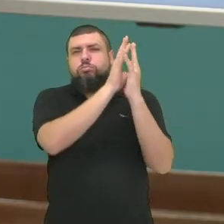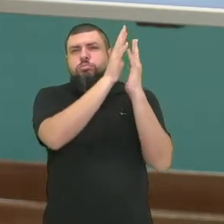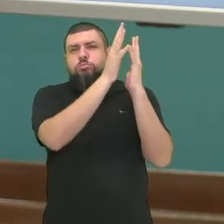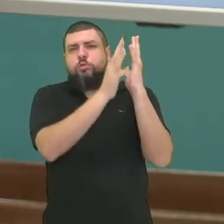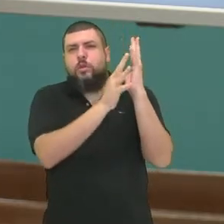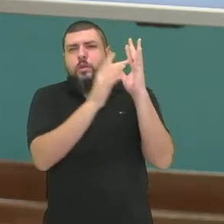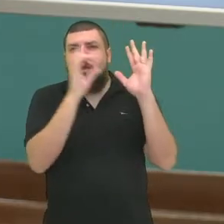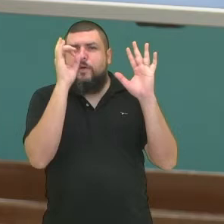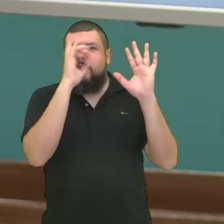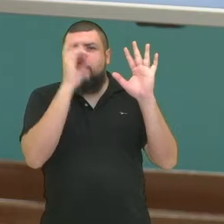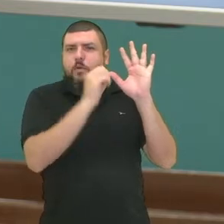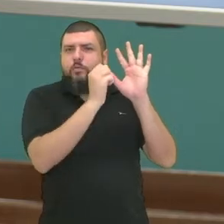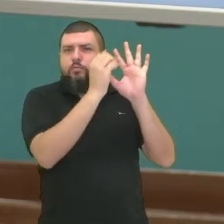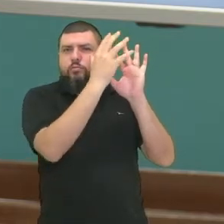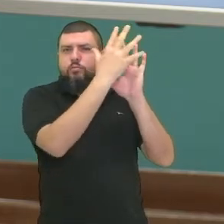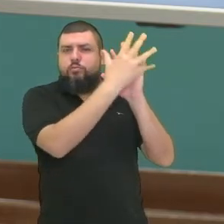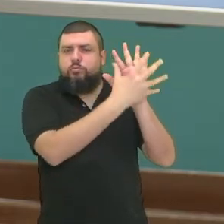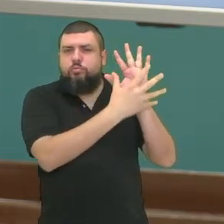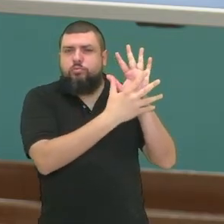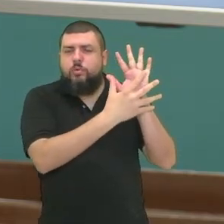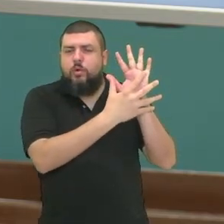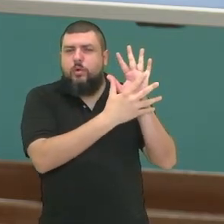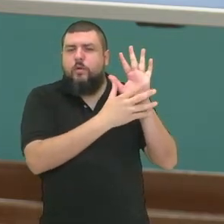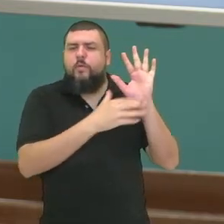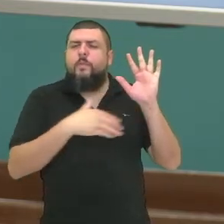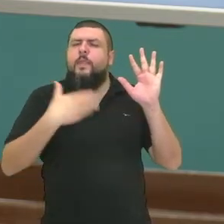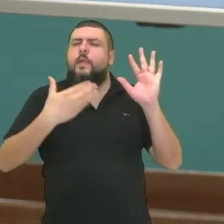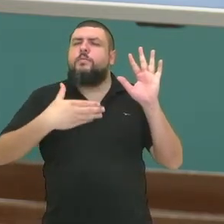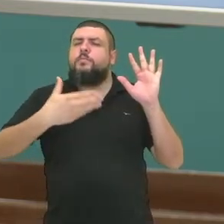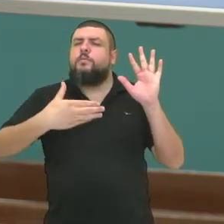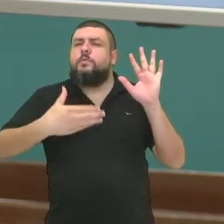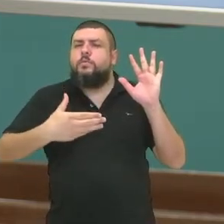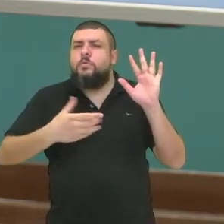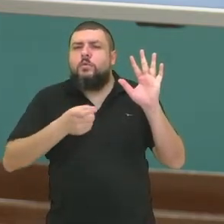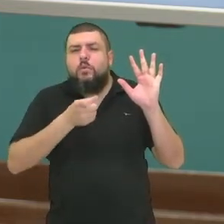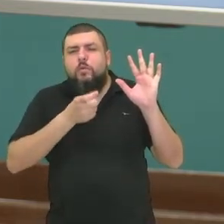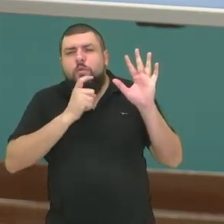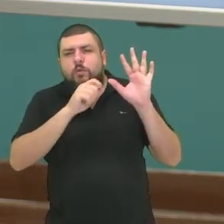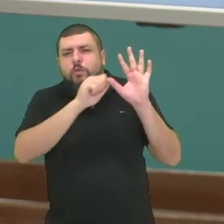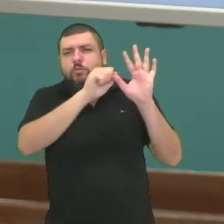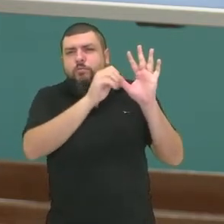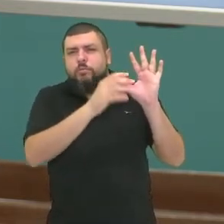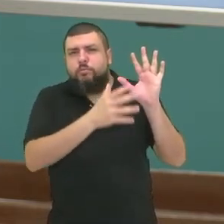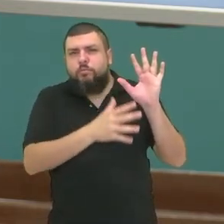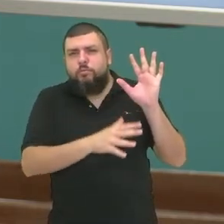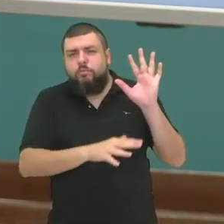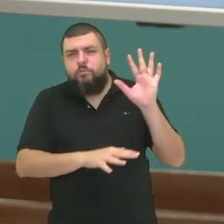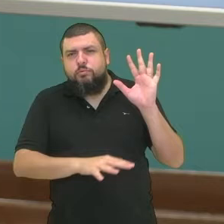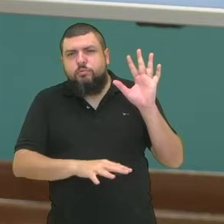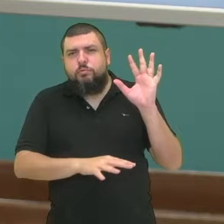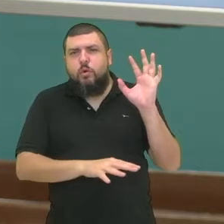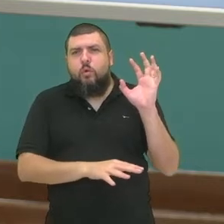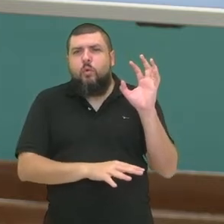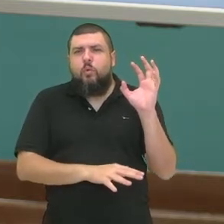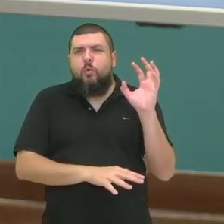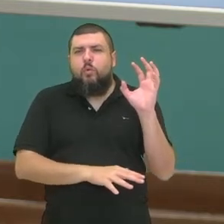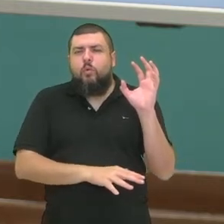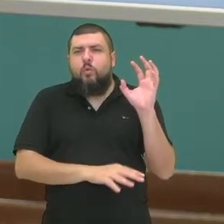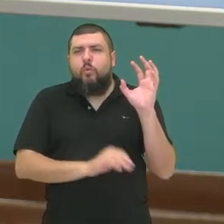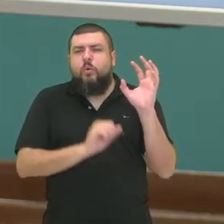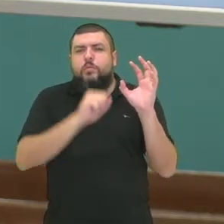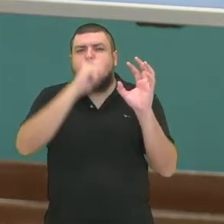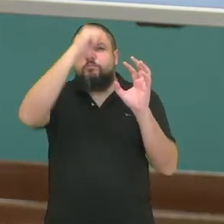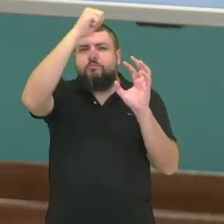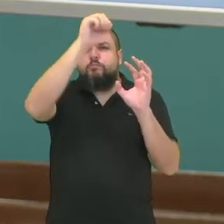outono essas folhas vão morrendo até cair no chão, adaptando-se à chegada do frio, né? A chegada da neve,